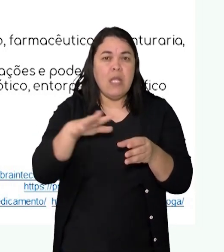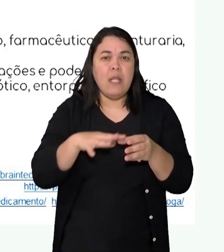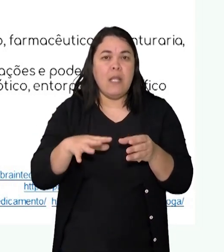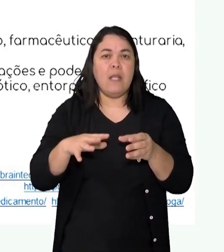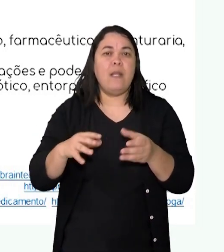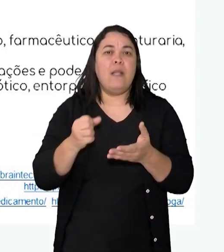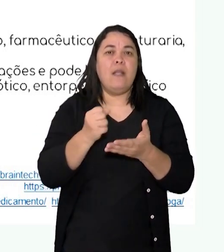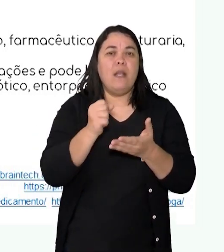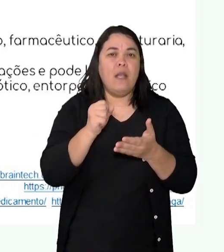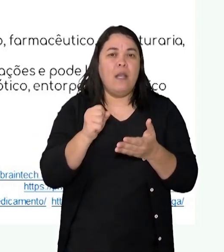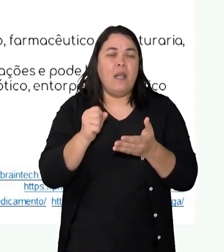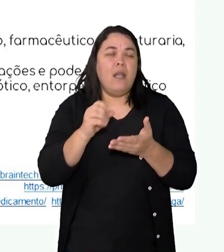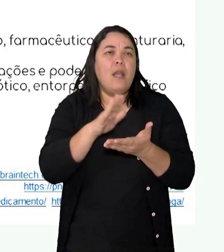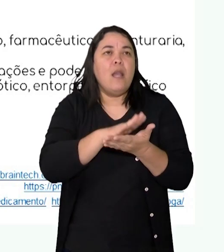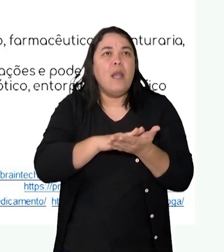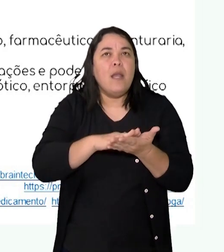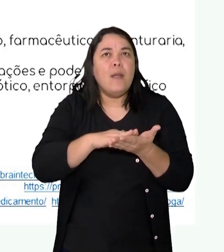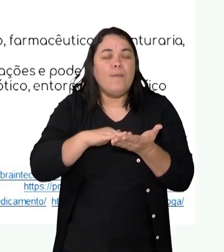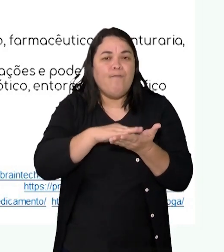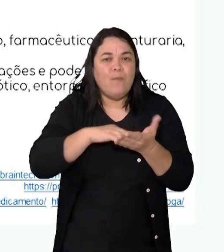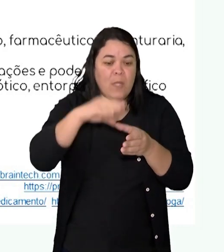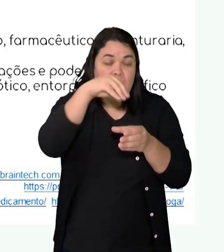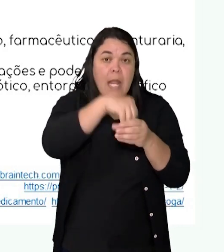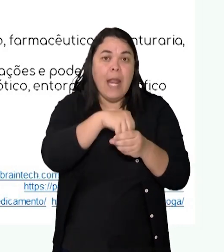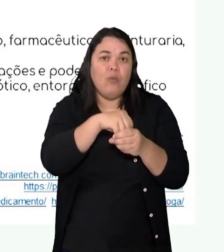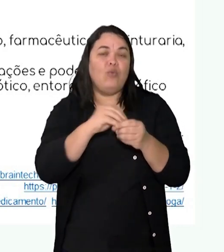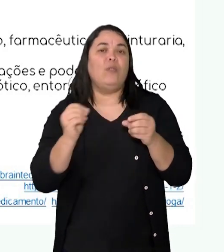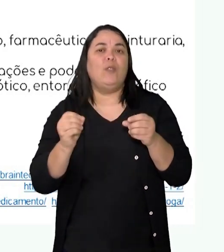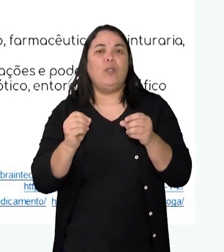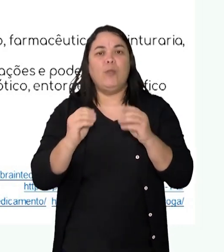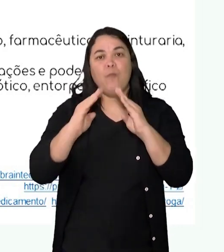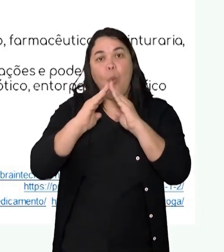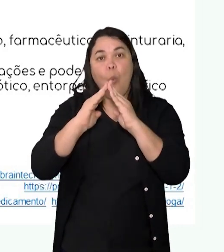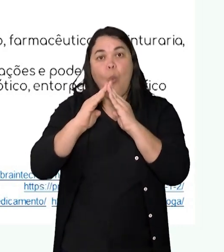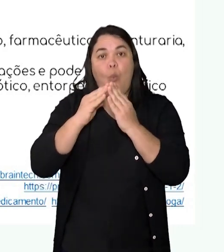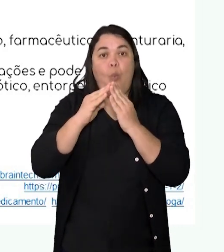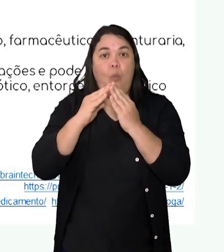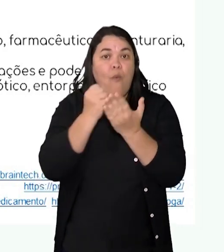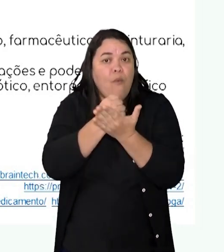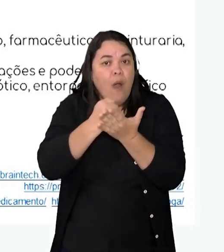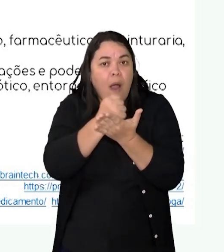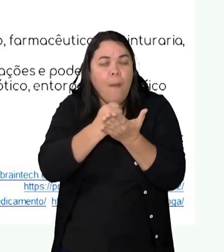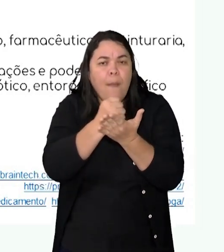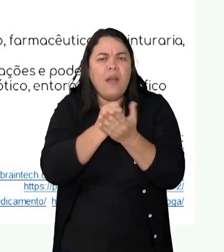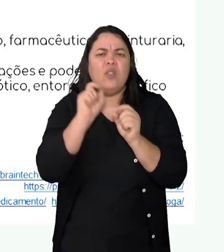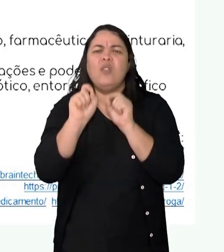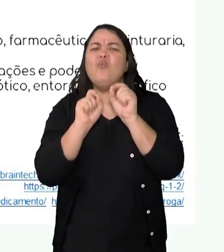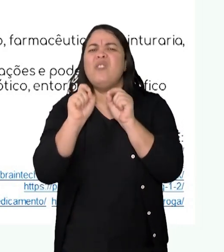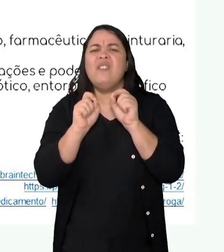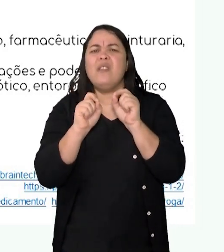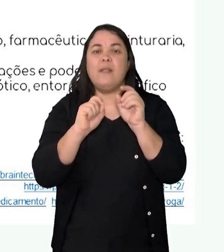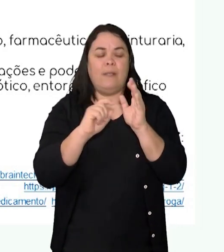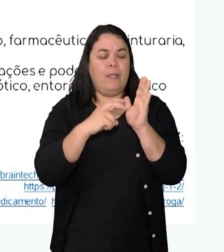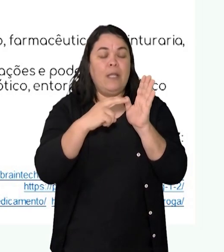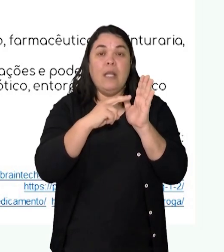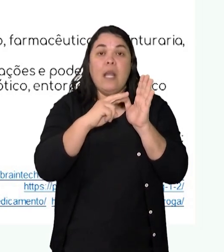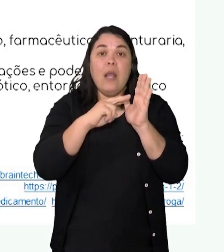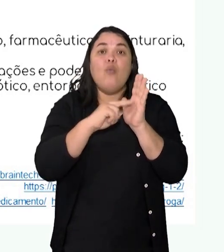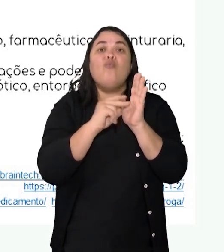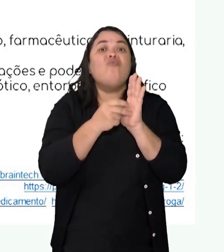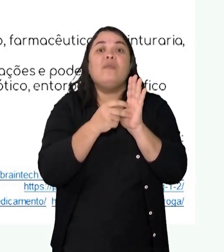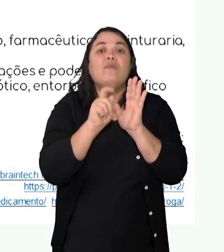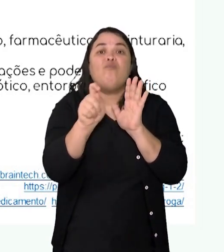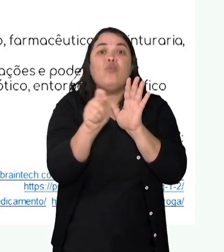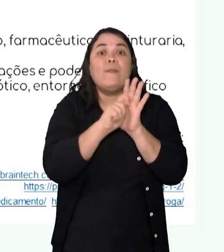em tinturaria e etc. Popularmente, a gente pode dizer que as drogas são substâncias que causam alucinações